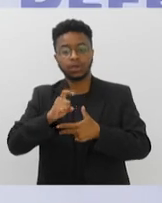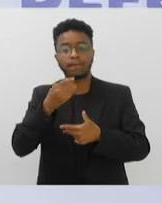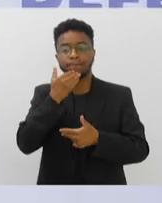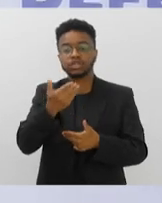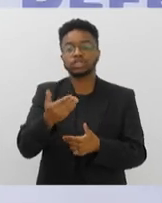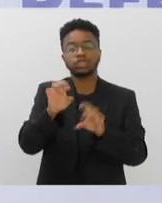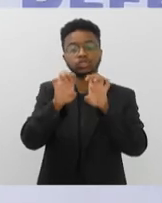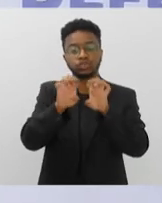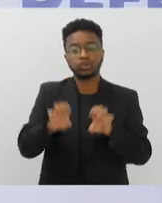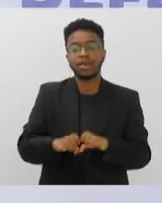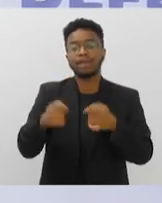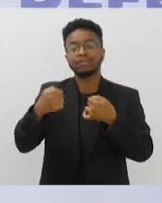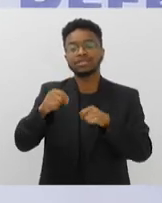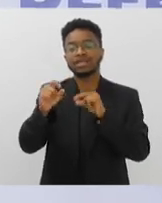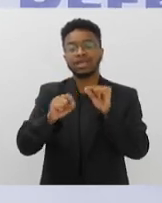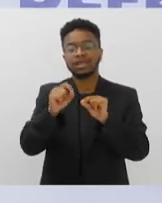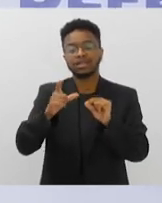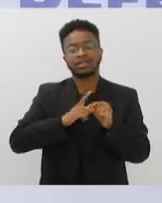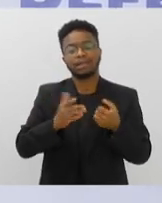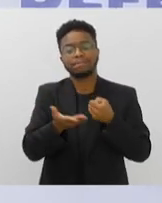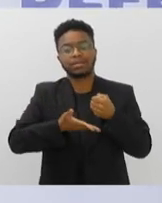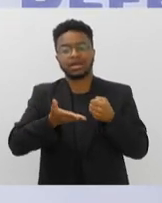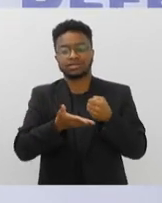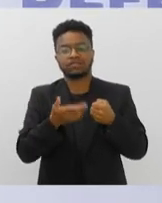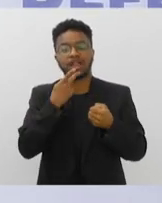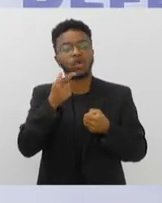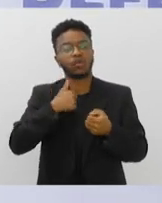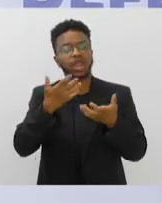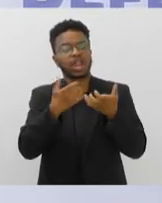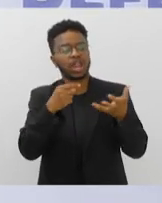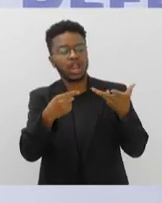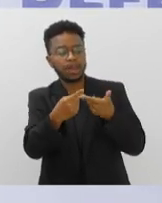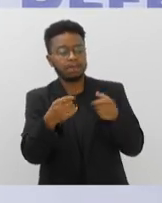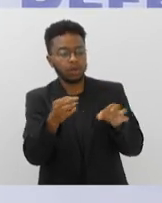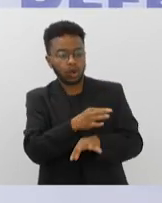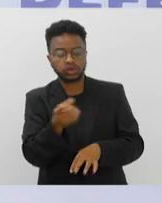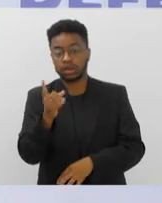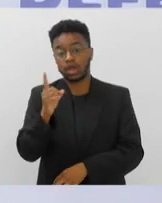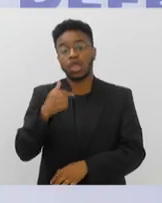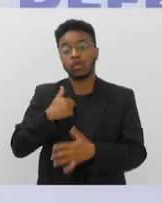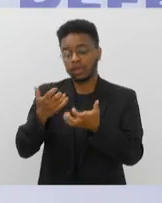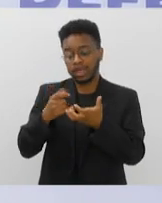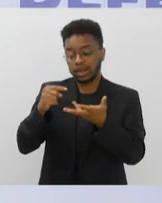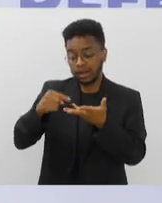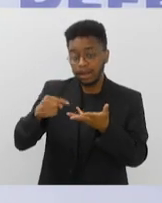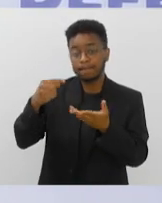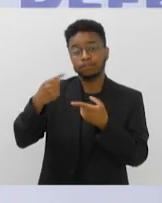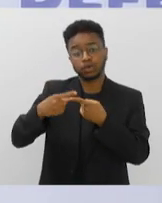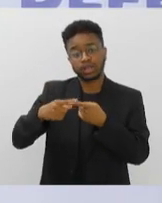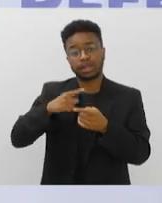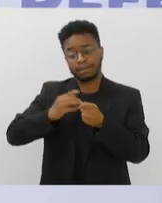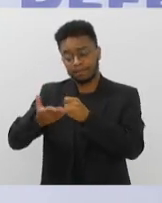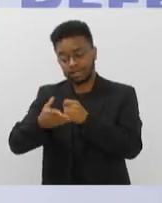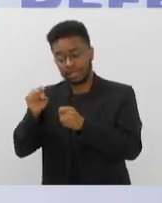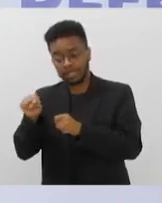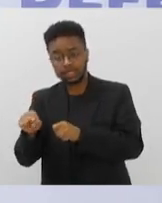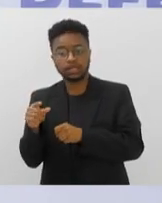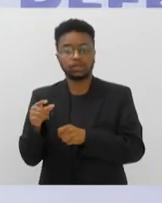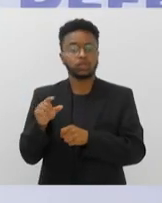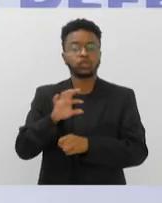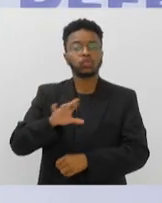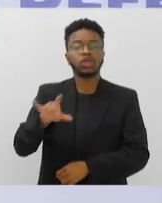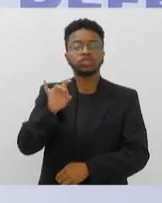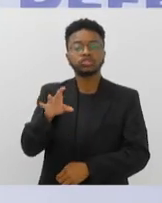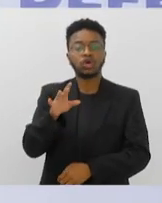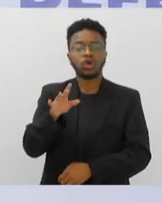nós temos que pedir embasado fundamentado falar olha eu quero isso e pronto Não eu quero isso porque isso aqui isso aqui isso aqui tá fundamentado aqui preciso não é só na com base